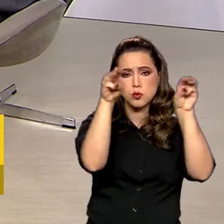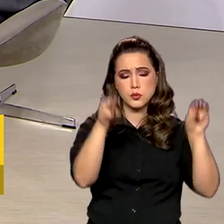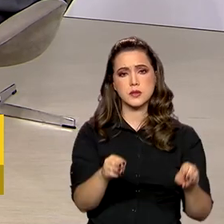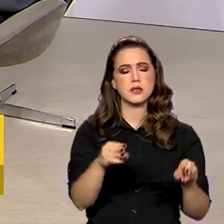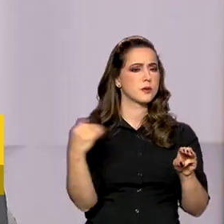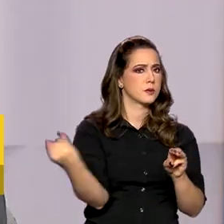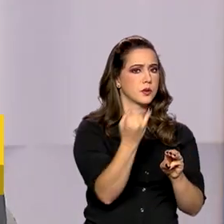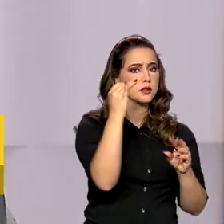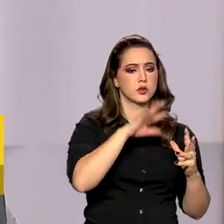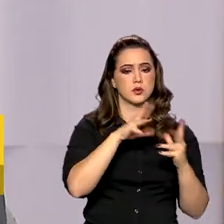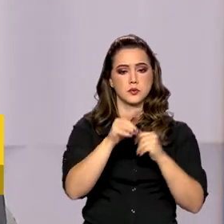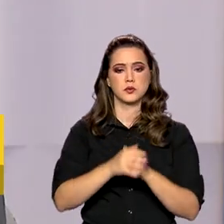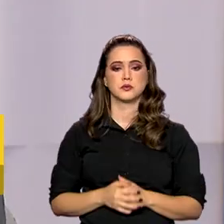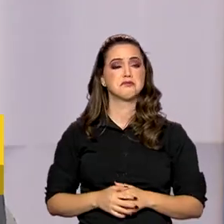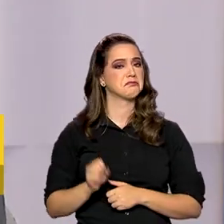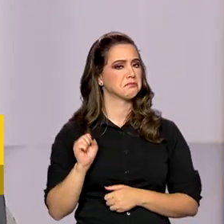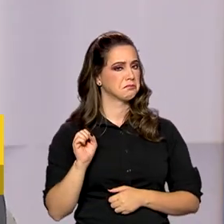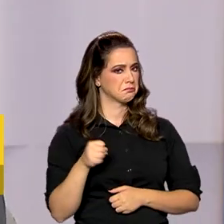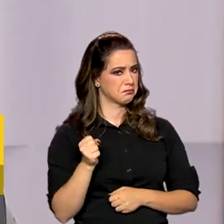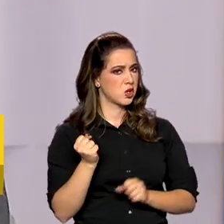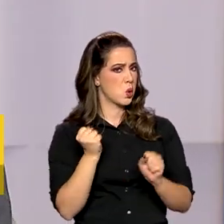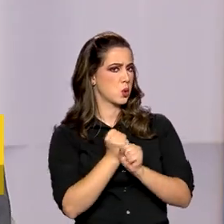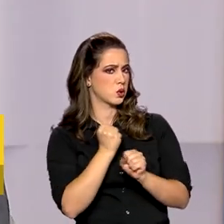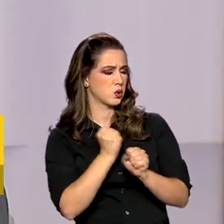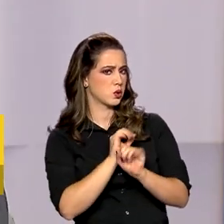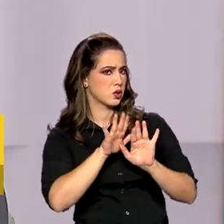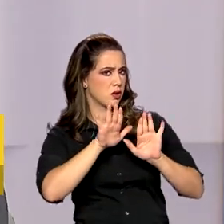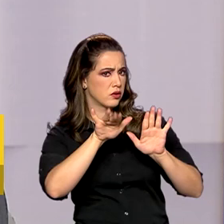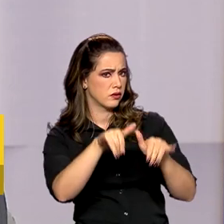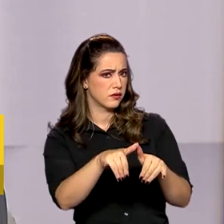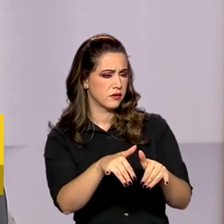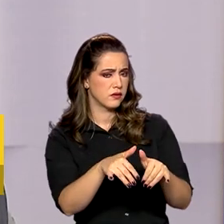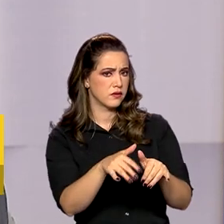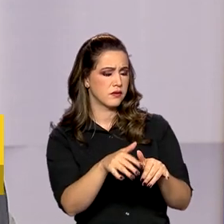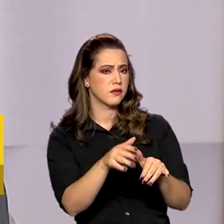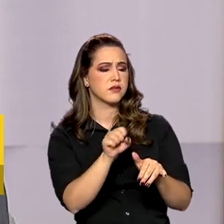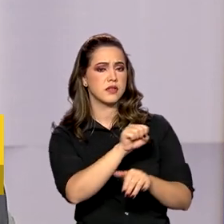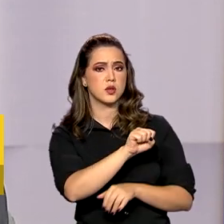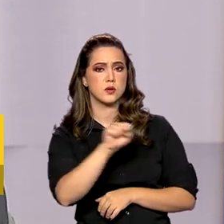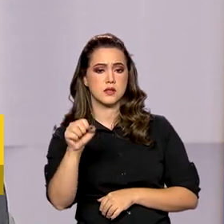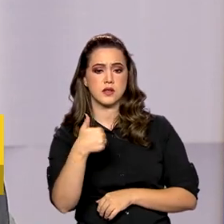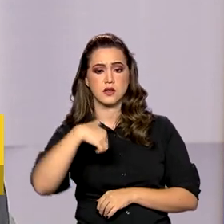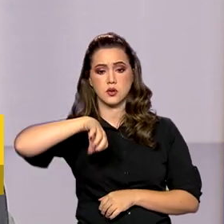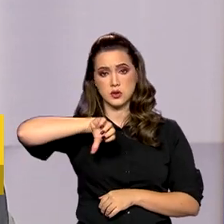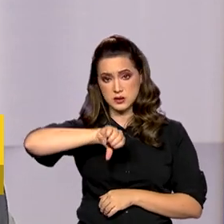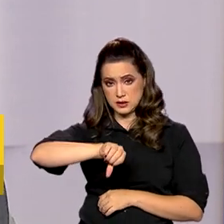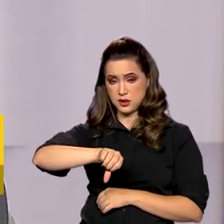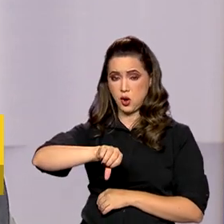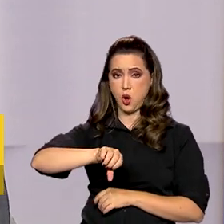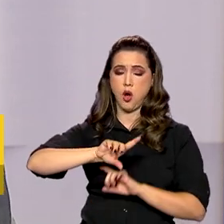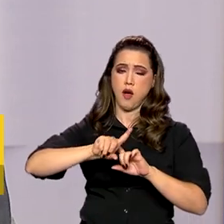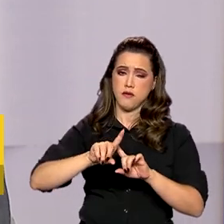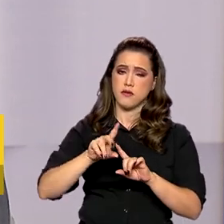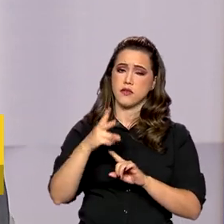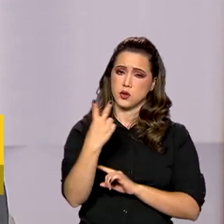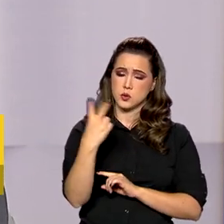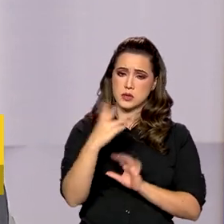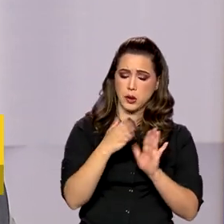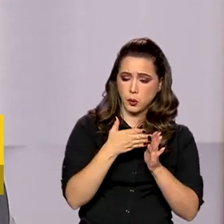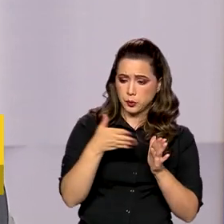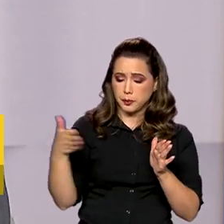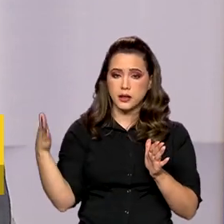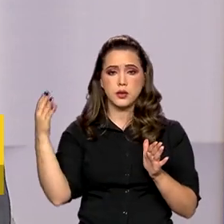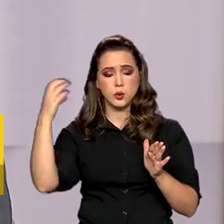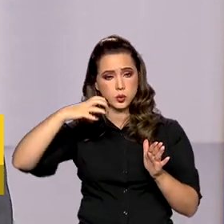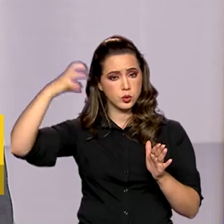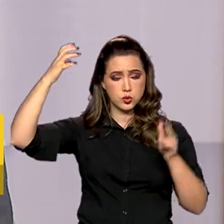a ser construído no final do século XIX, ainda no segundo reinado, mas ele fica pronto só na década de 90, já na República. Ele tem uma importância